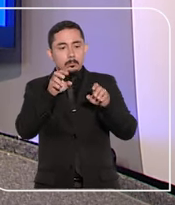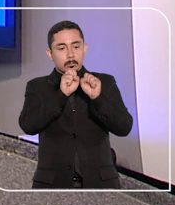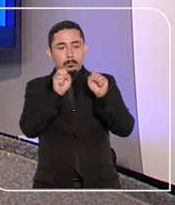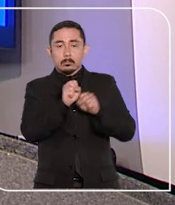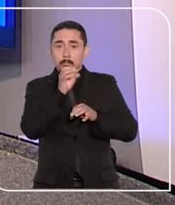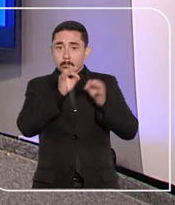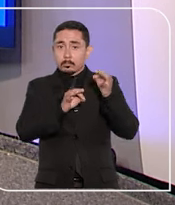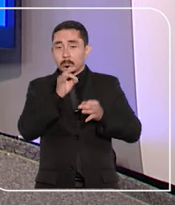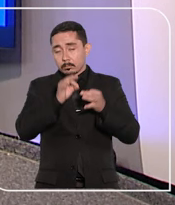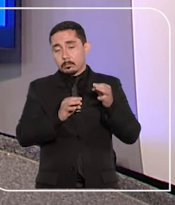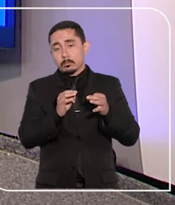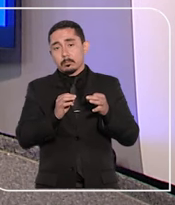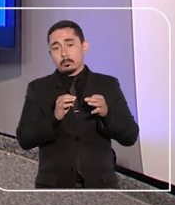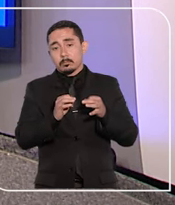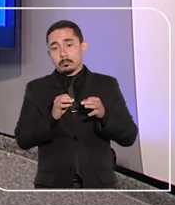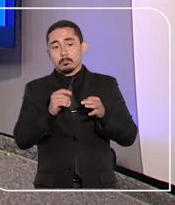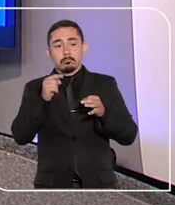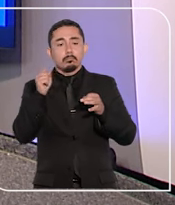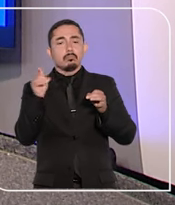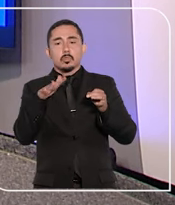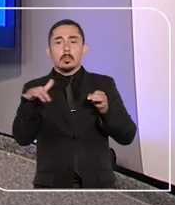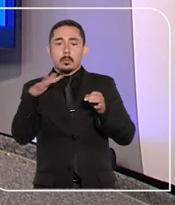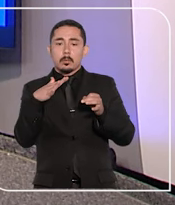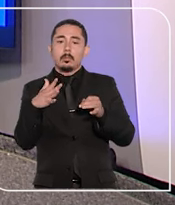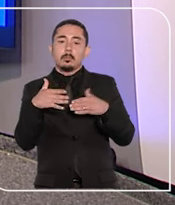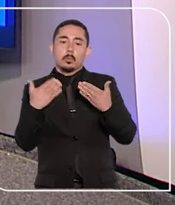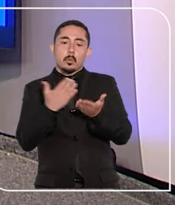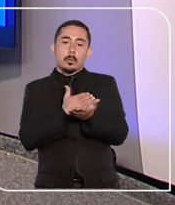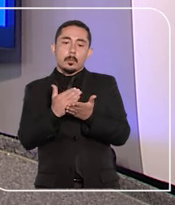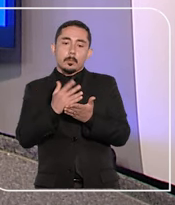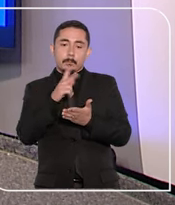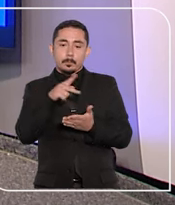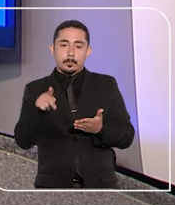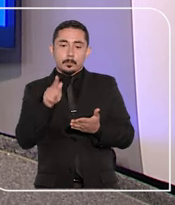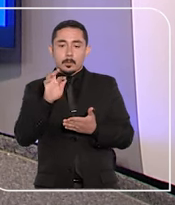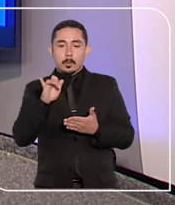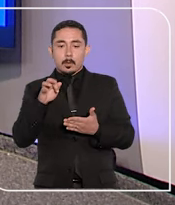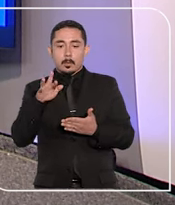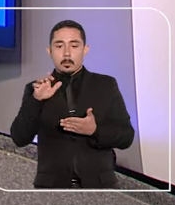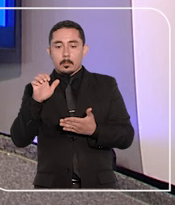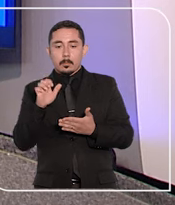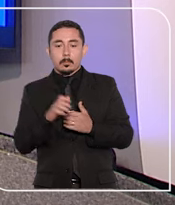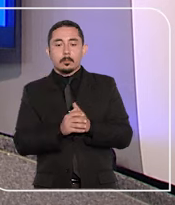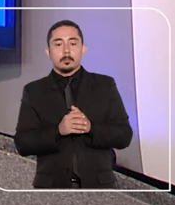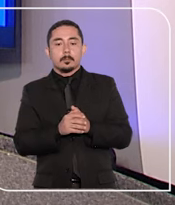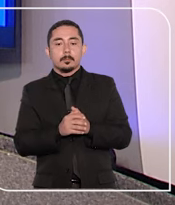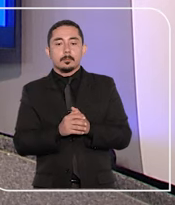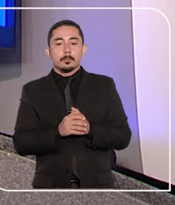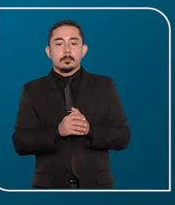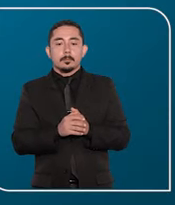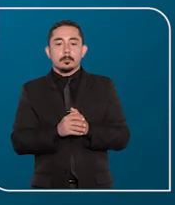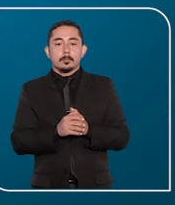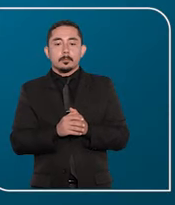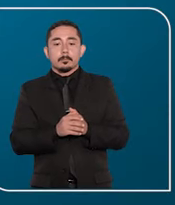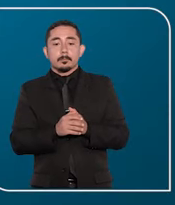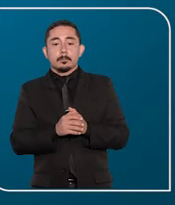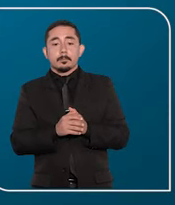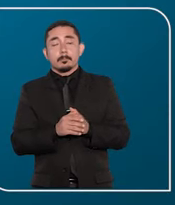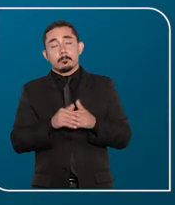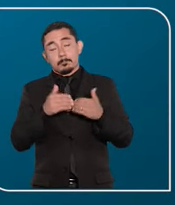justiça de uma forma geral. Começando então pelo professor Guilherme, por favor. Bom,